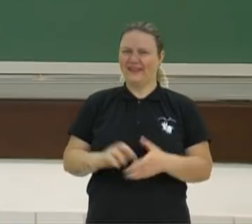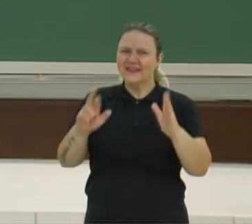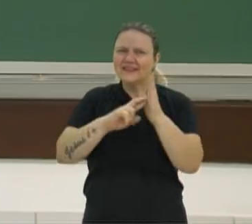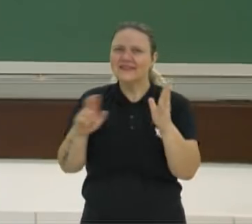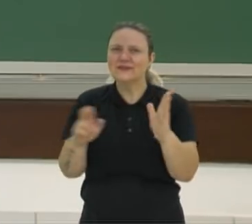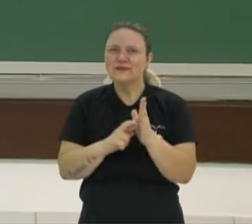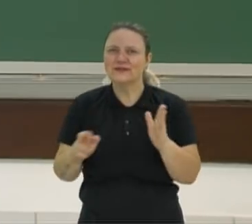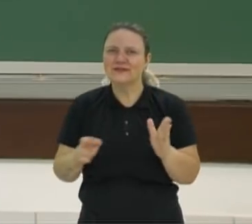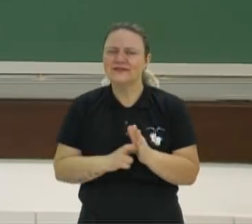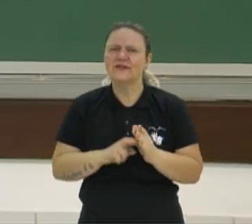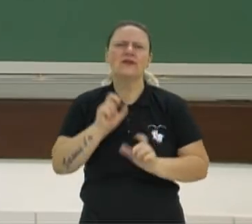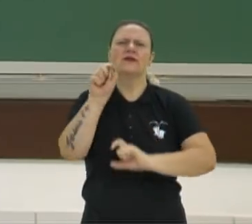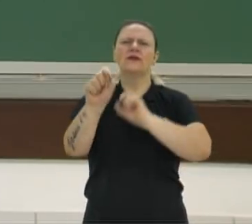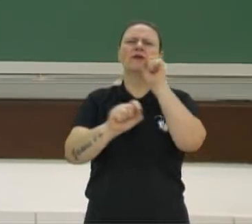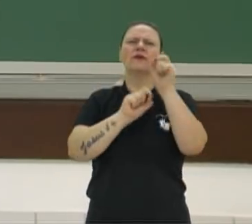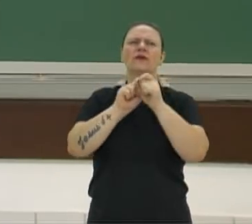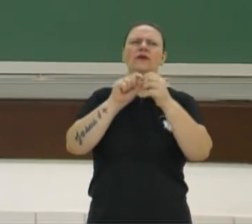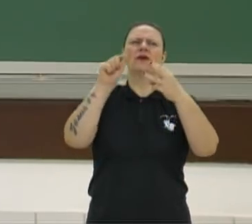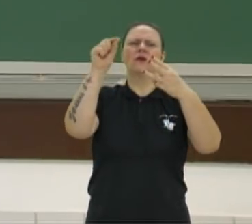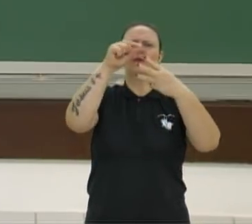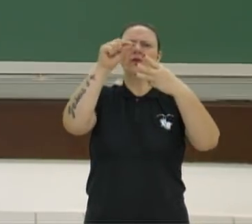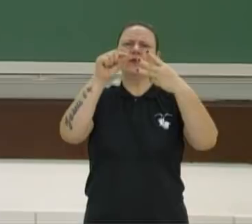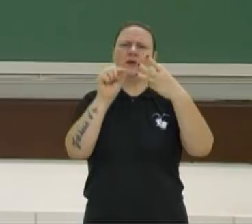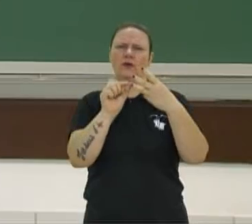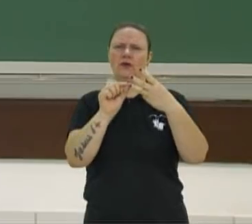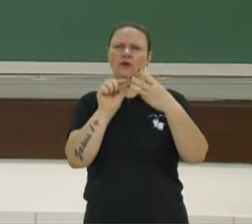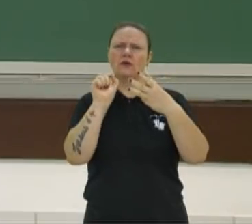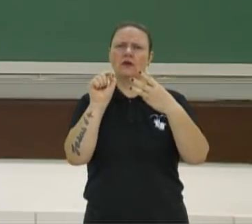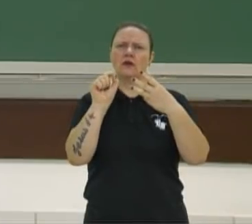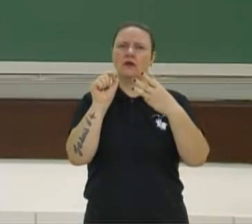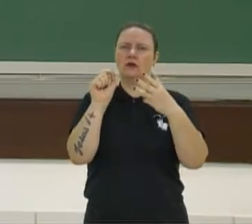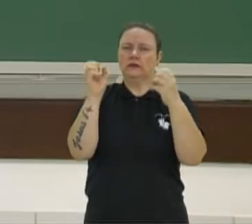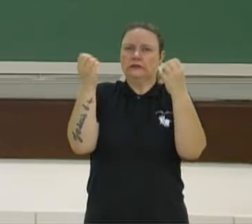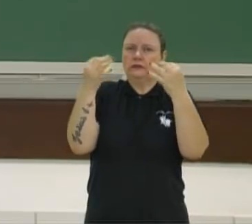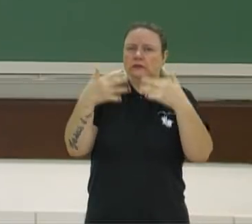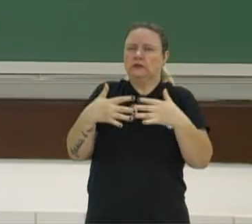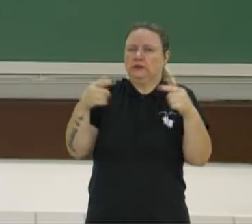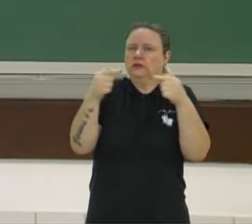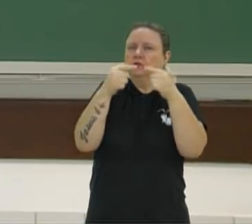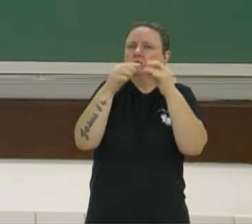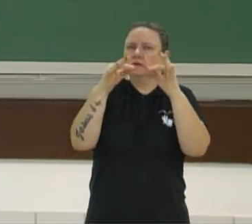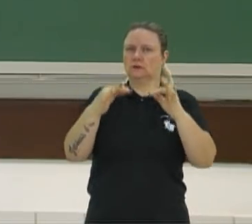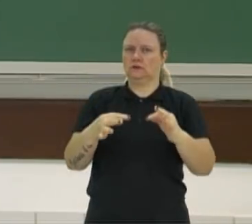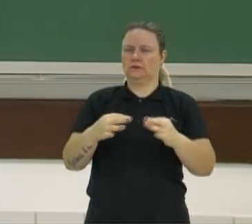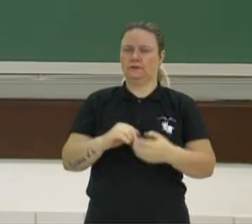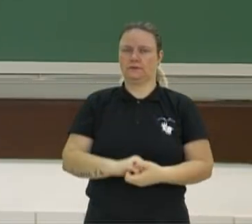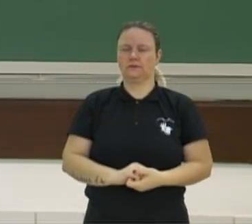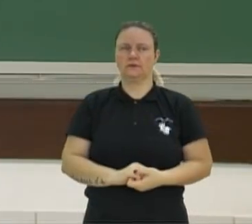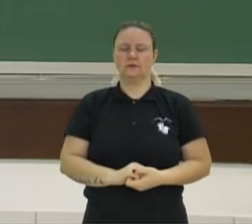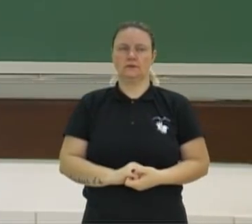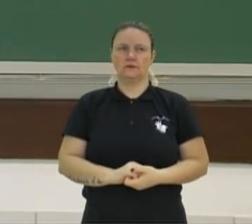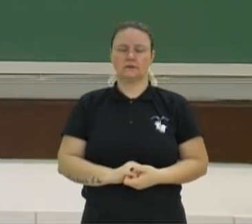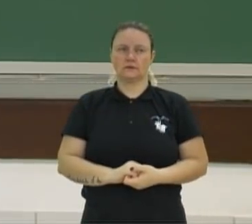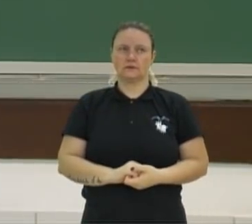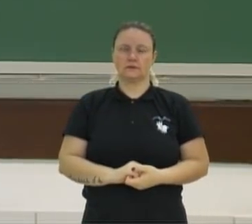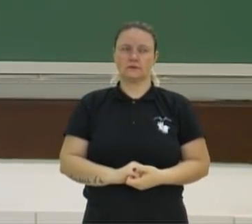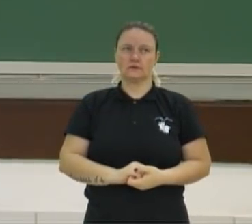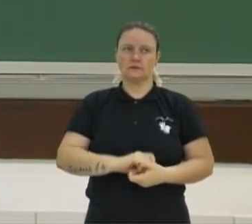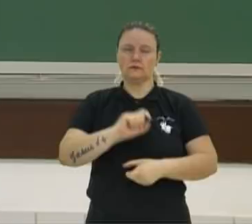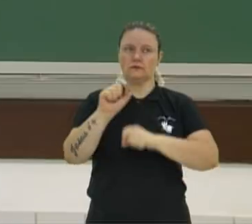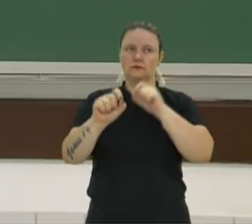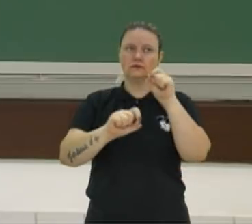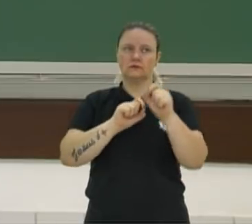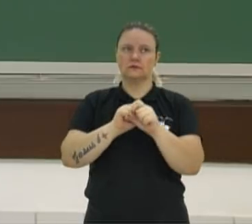Respondeu? Qual das alternativas fala sobre a linguagem do trecho do guia? Veja só, a linguagem do